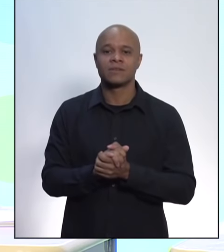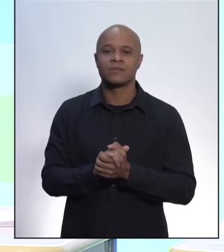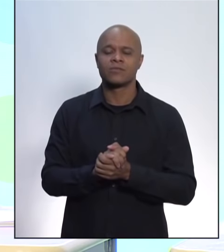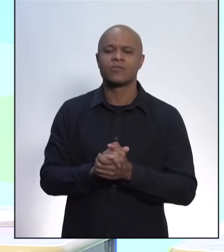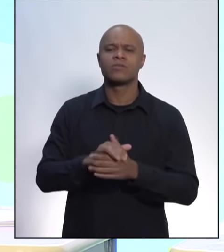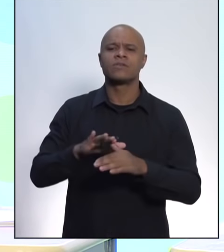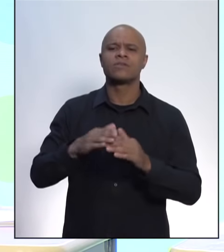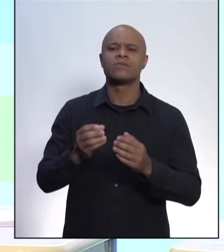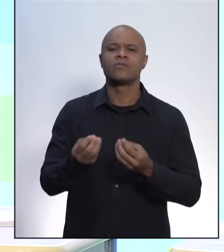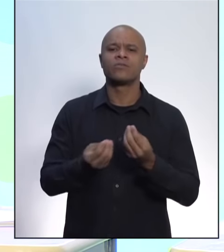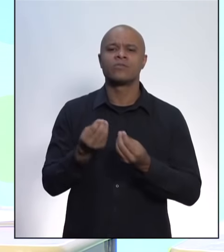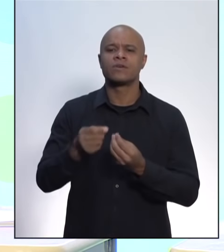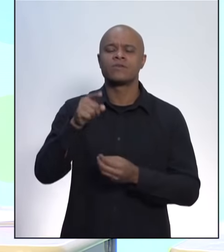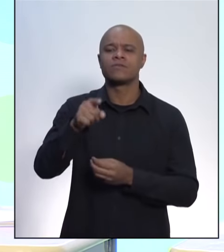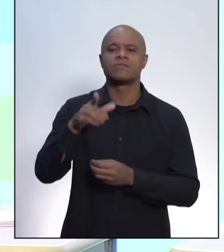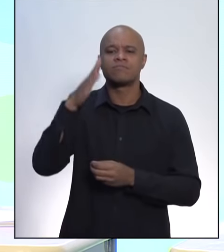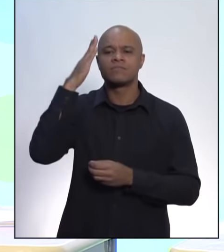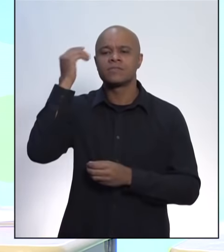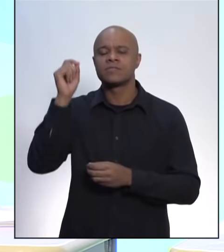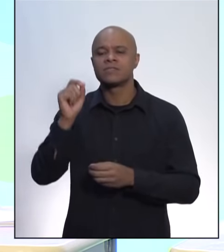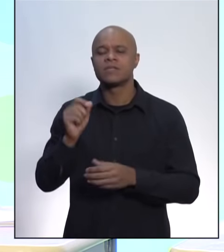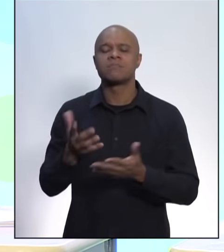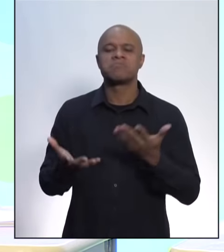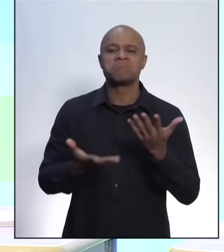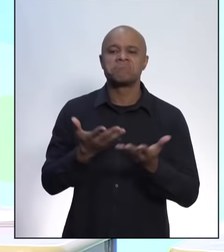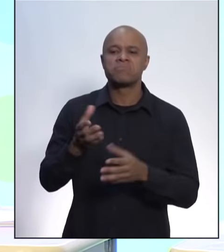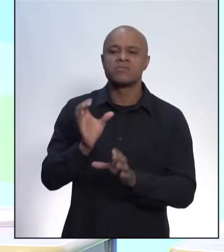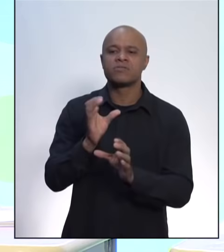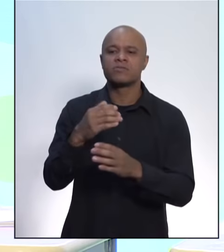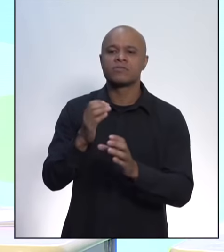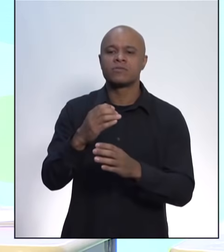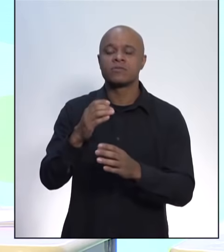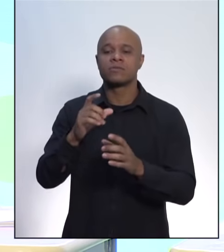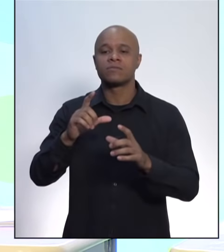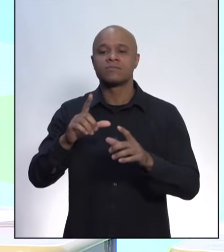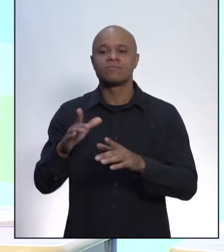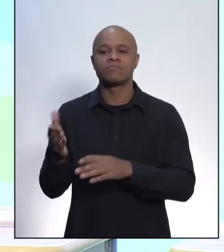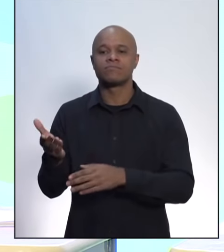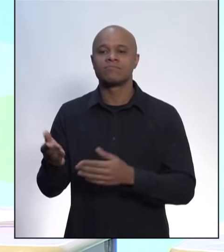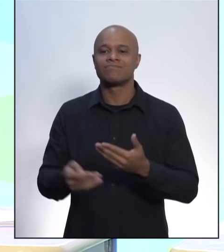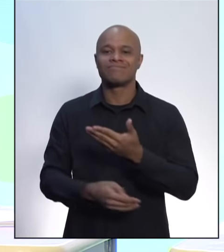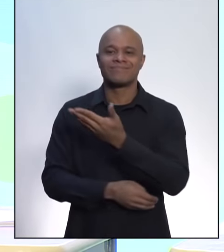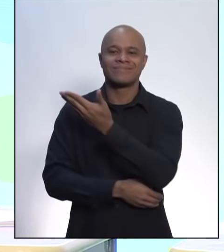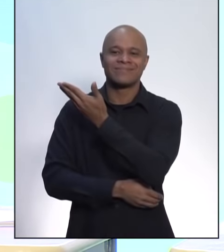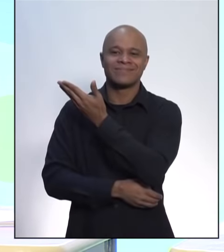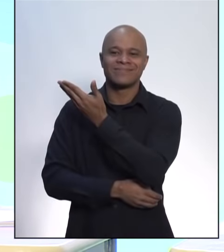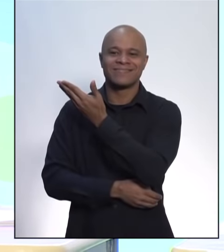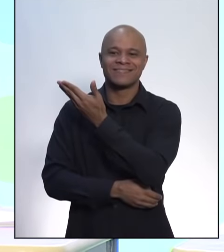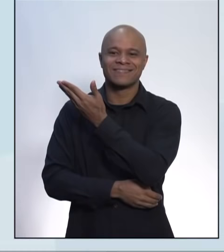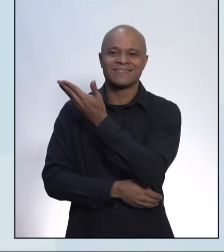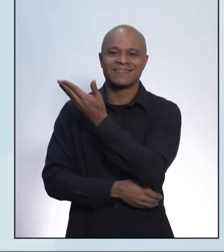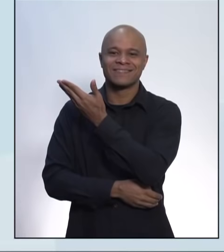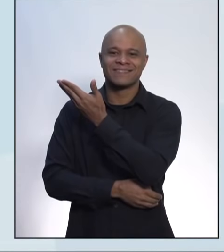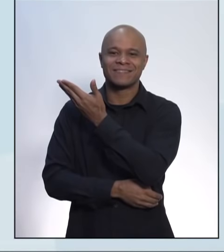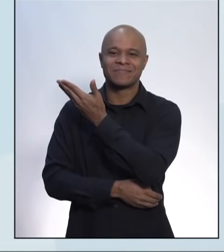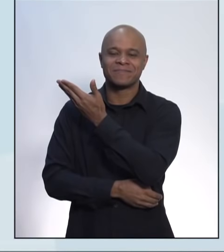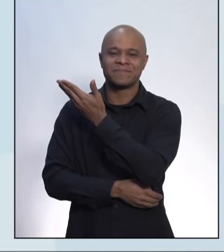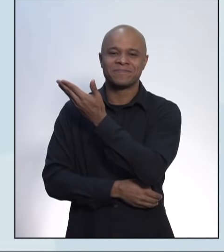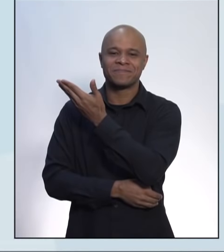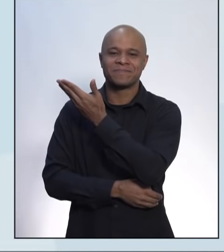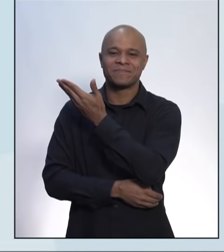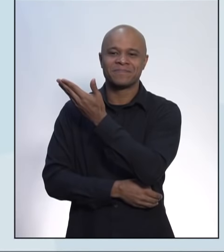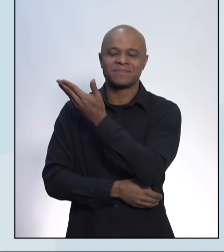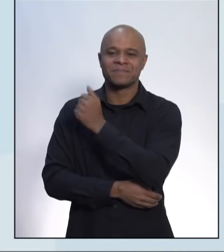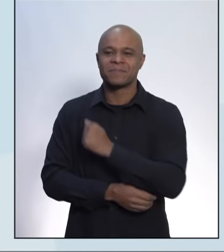e vocês sabem sobre ciência então no próximo slide what do you know about science eu quero que